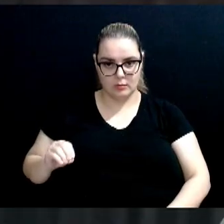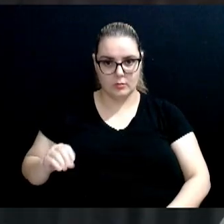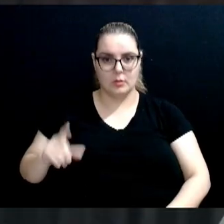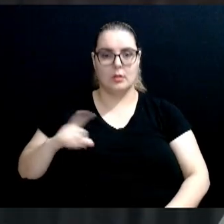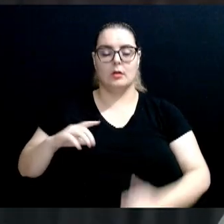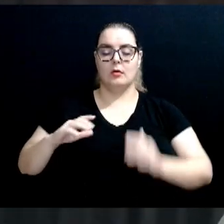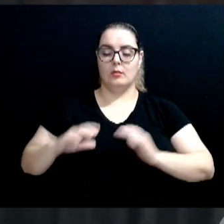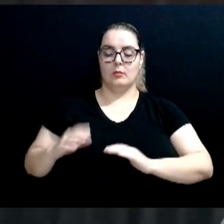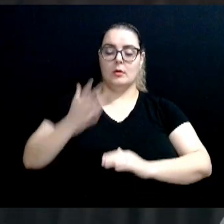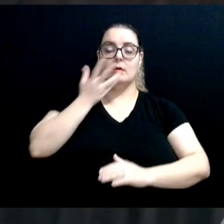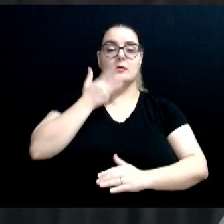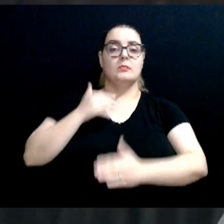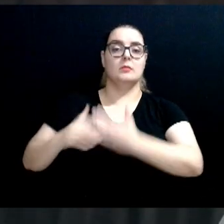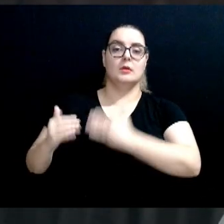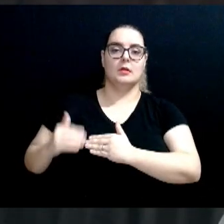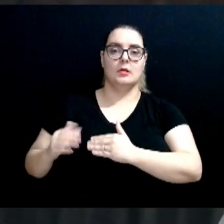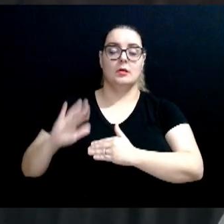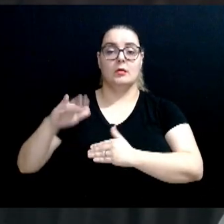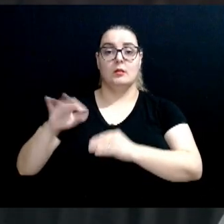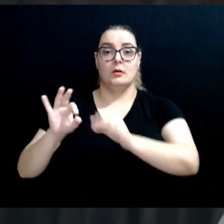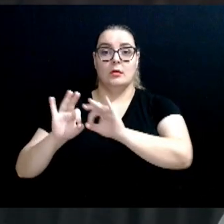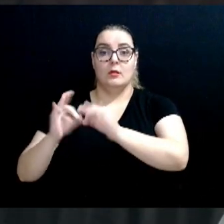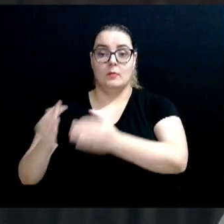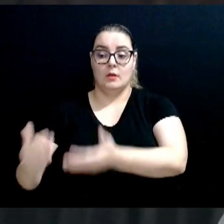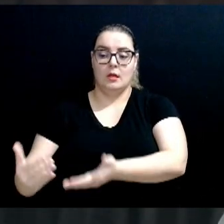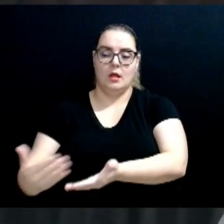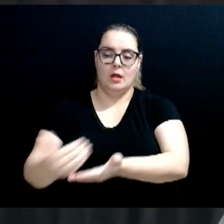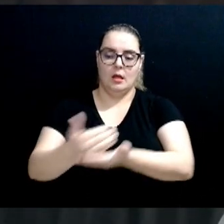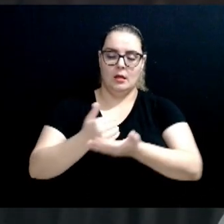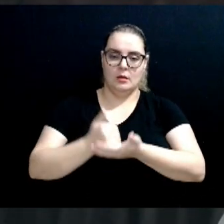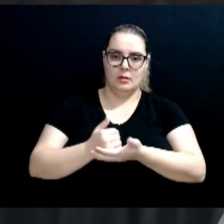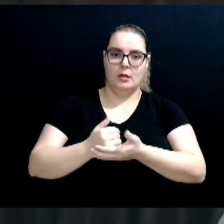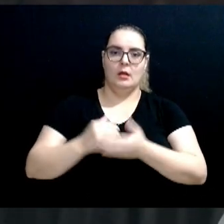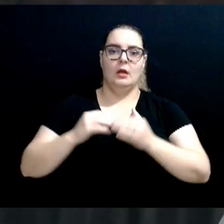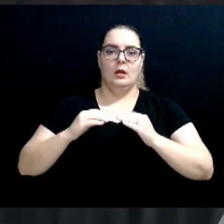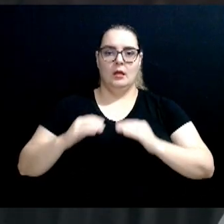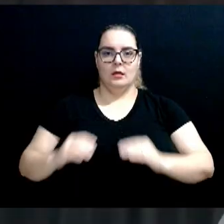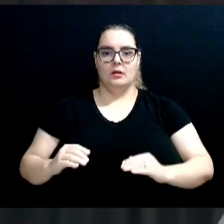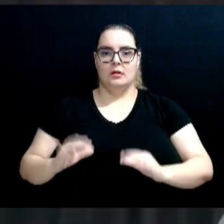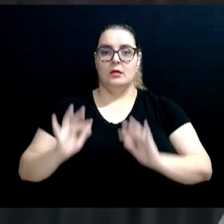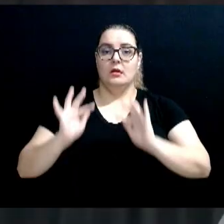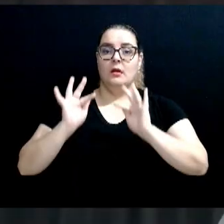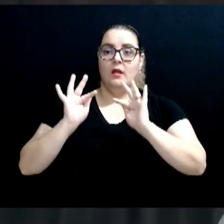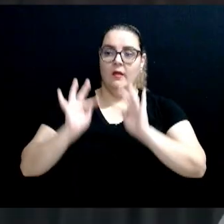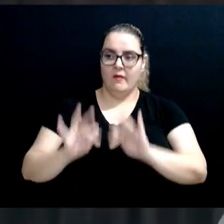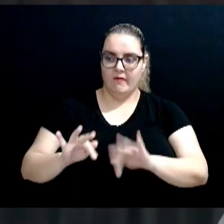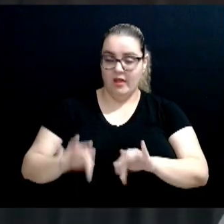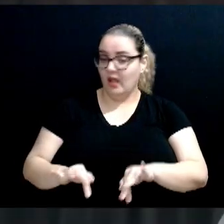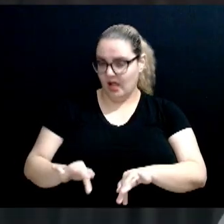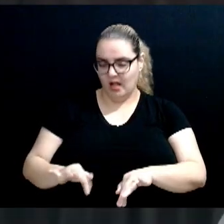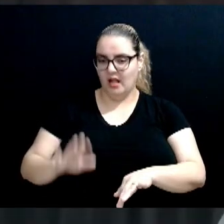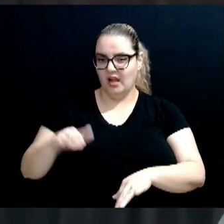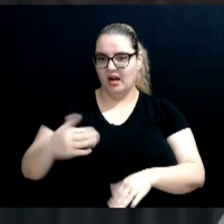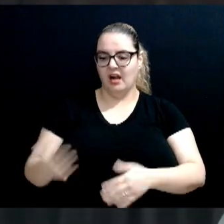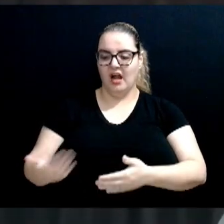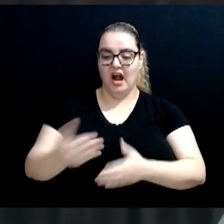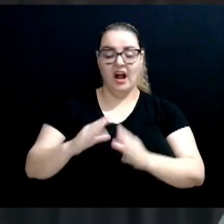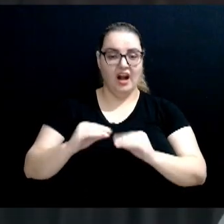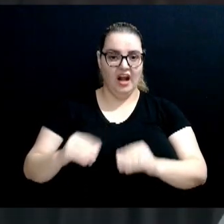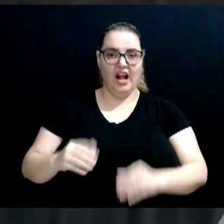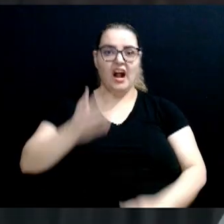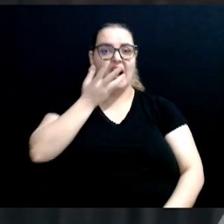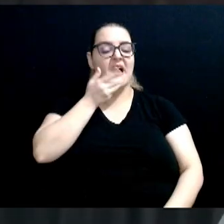acolhe esse comportamento infantilizado, ele se encerra, e a criança continua com seu desenvolvimento